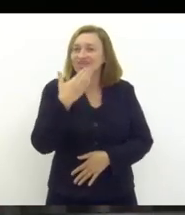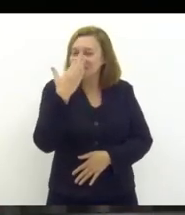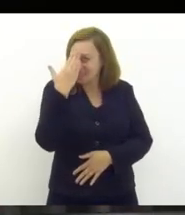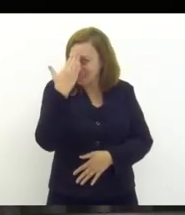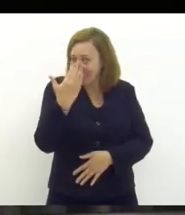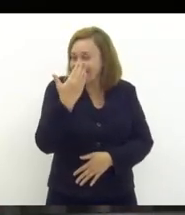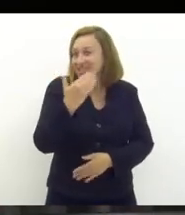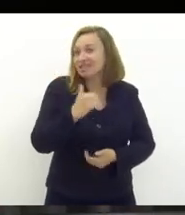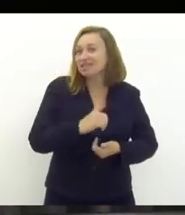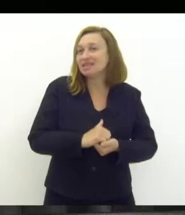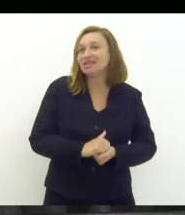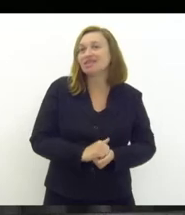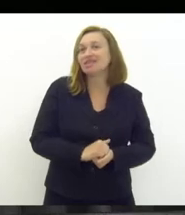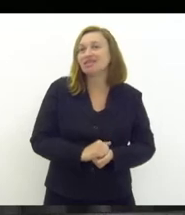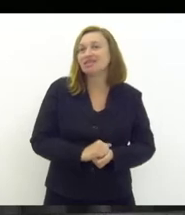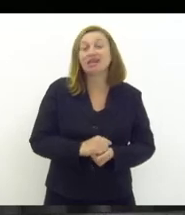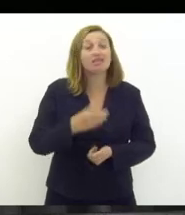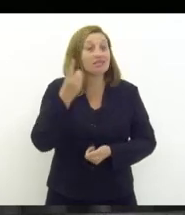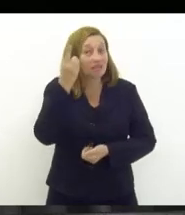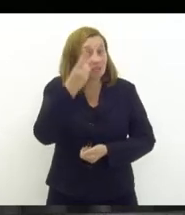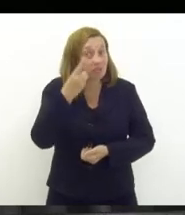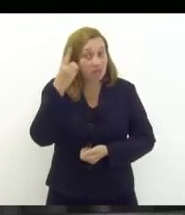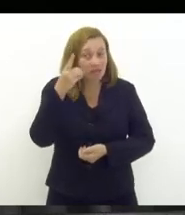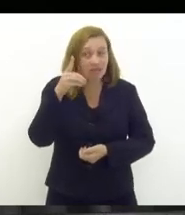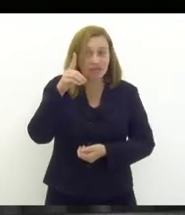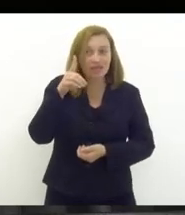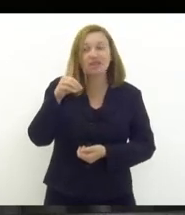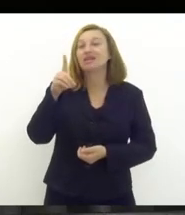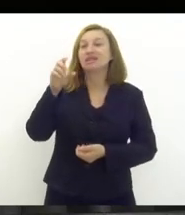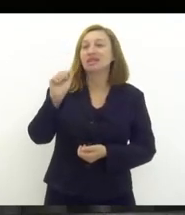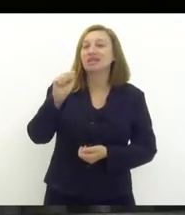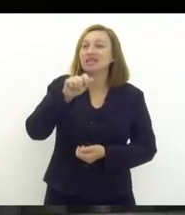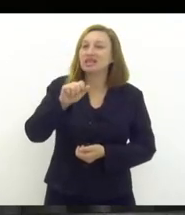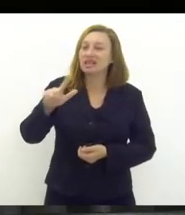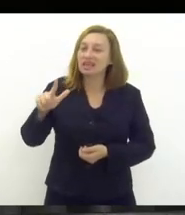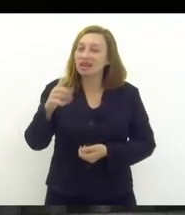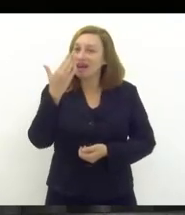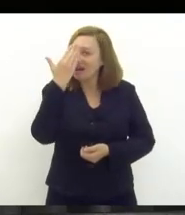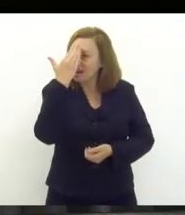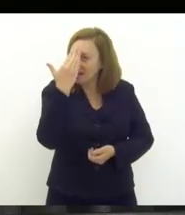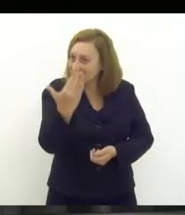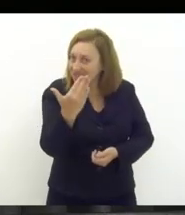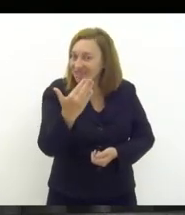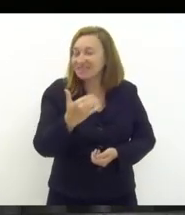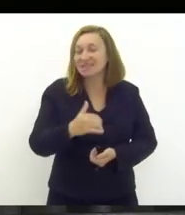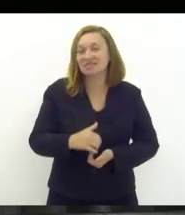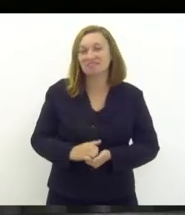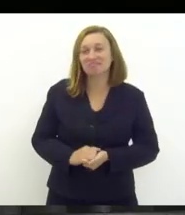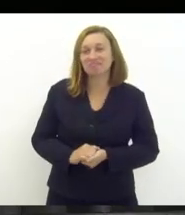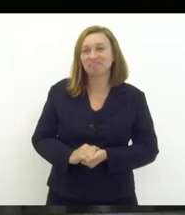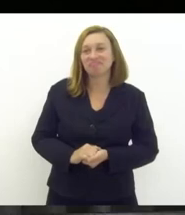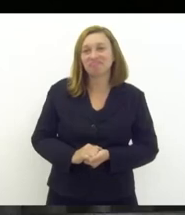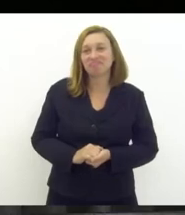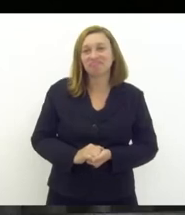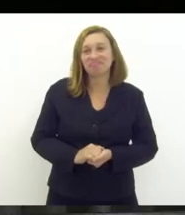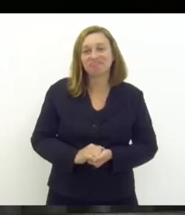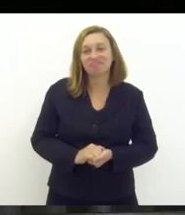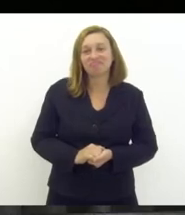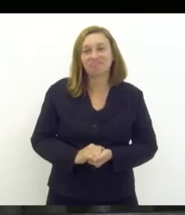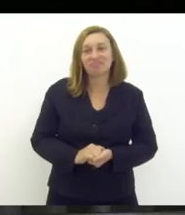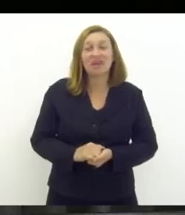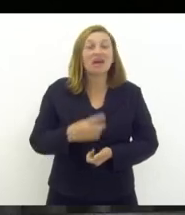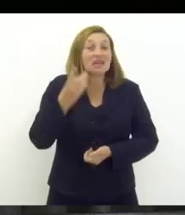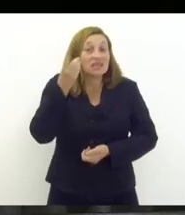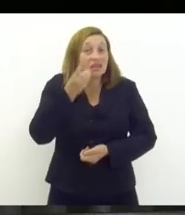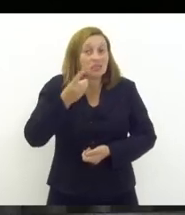cumprimentar o deputado Daniel librelon agradecê-lo eh Deputado eu